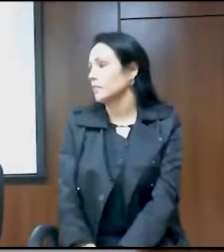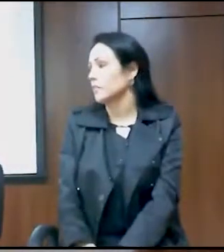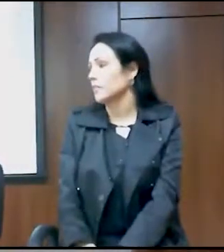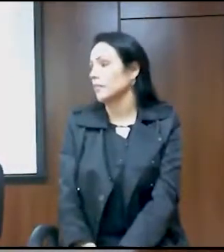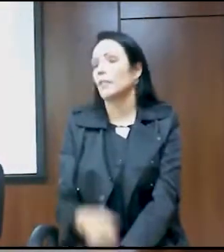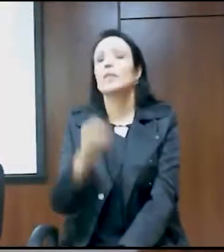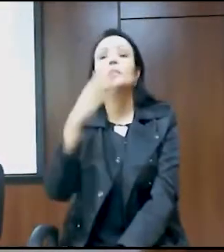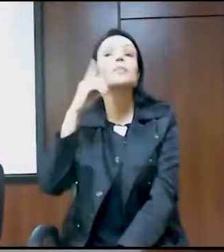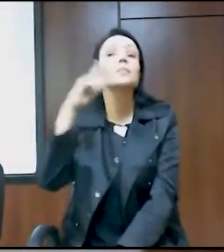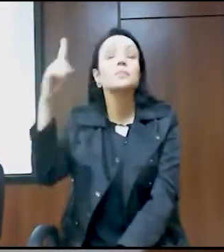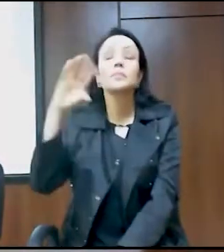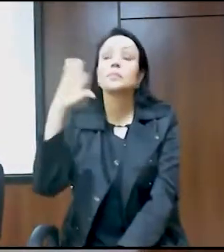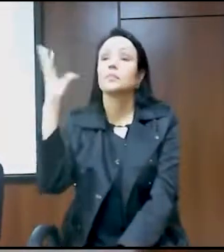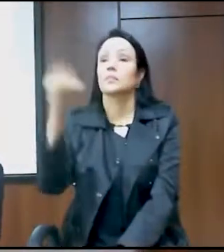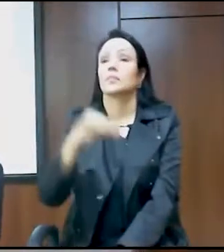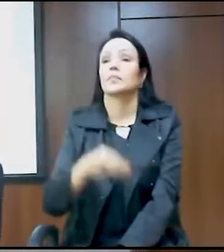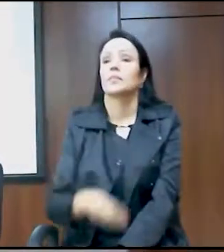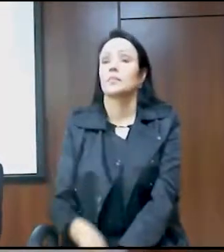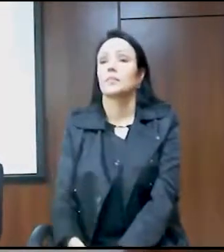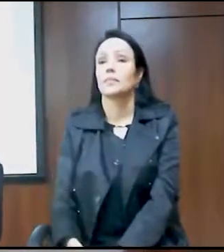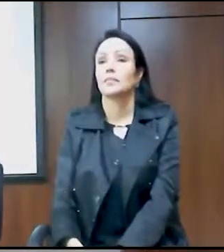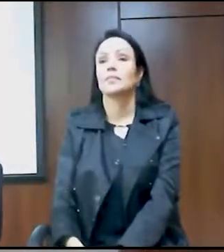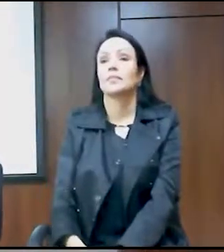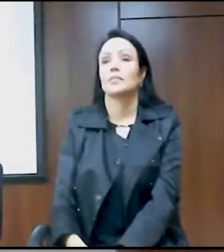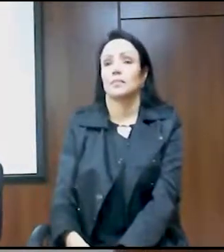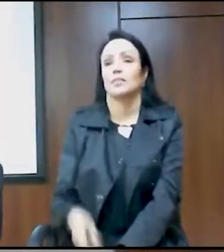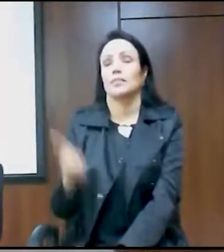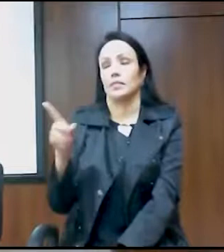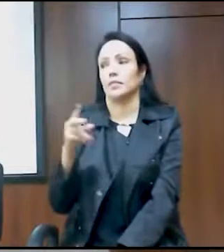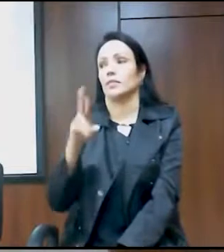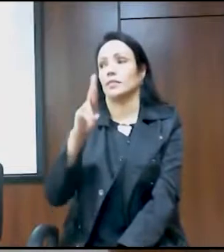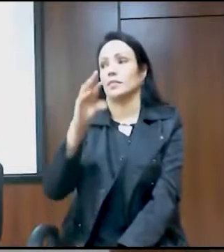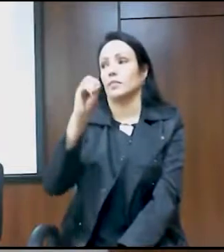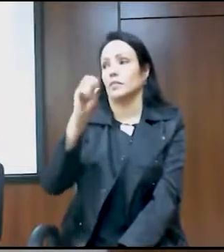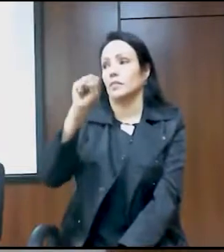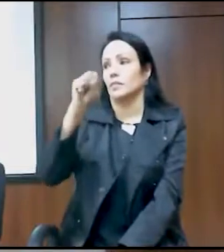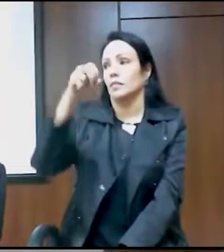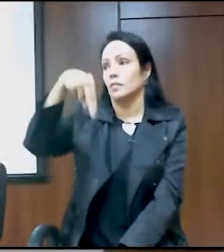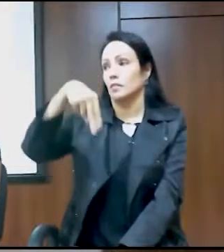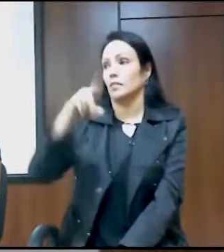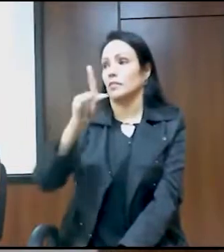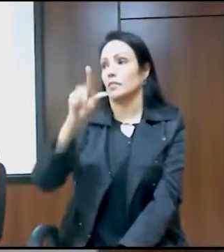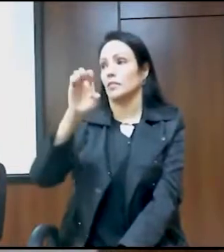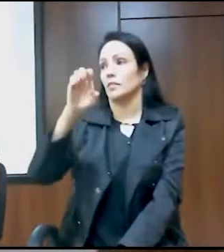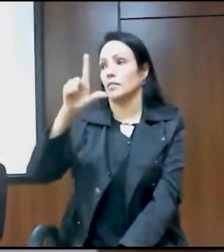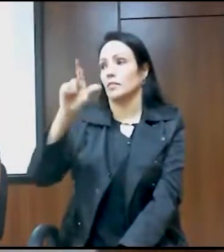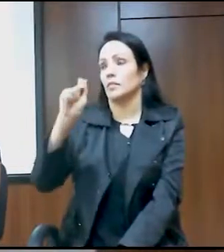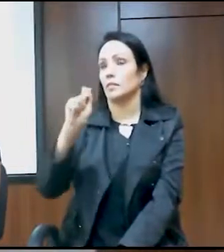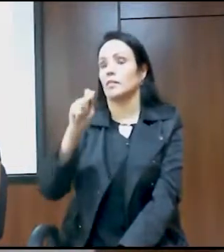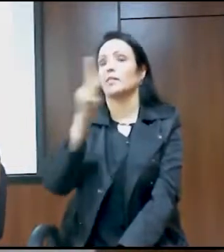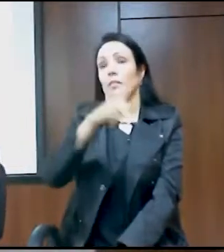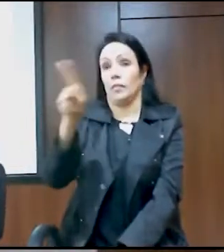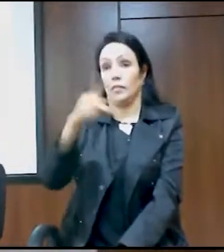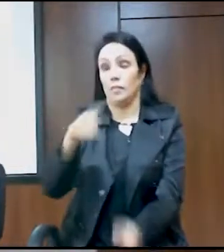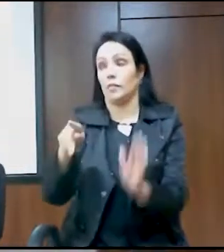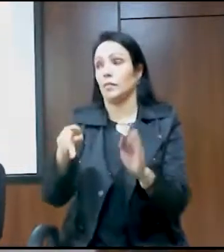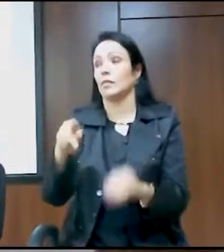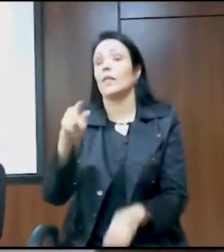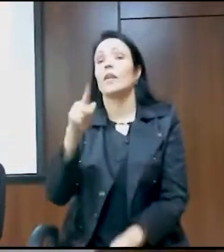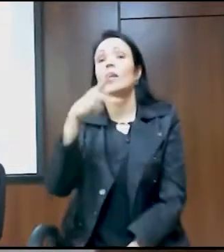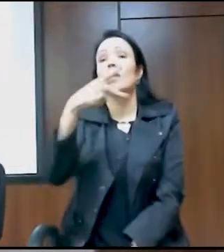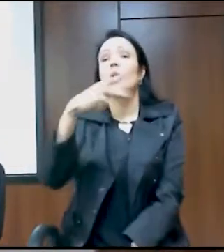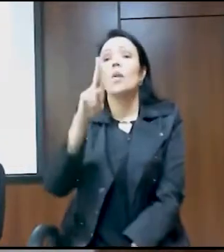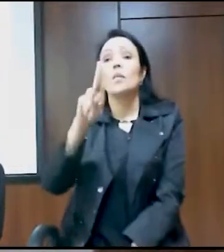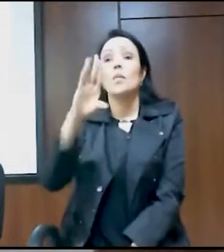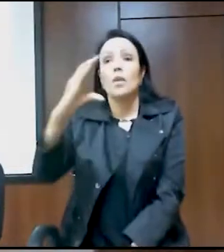Bom dia a todos. Eu sou Rosângela Paz, da PUC São Paulo, sou professora e coordeno na PUC de São Paulo